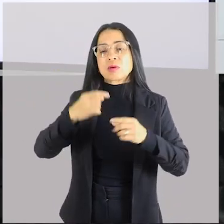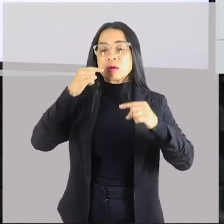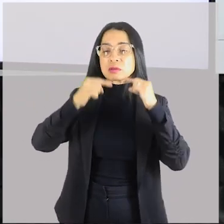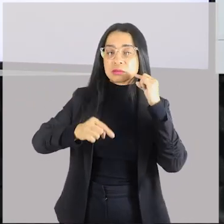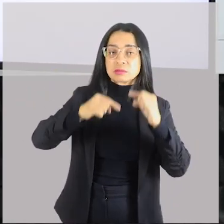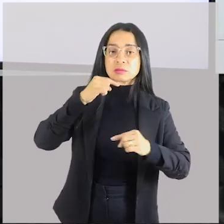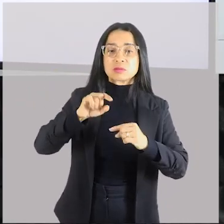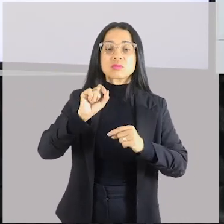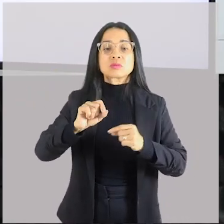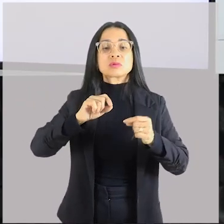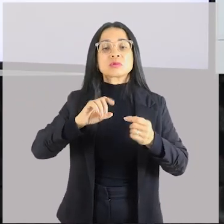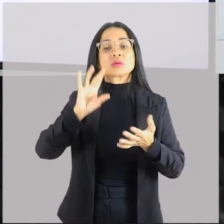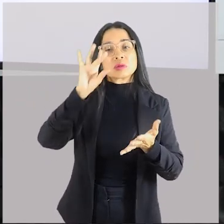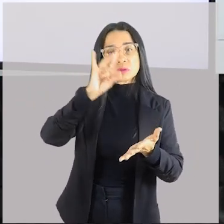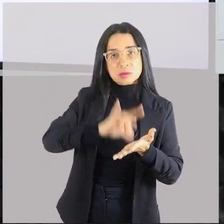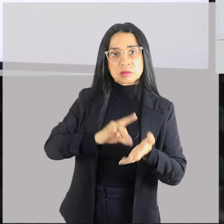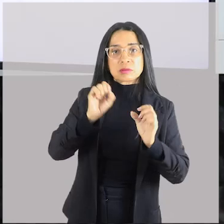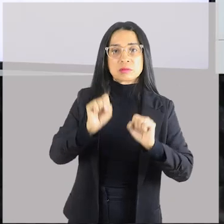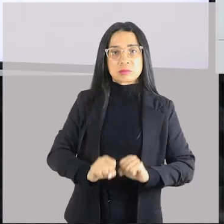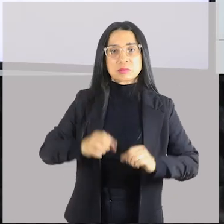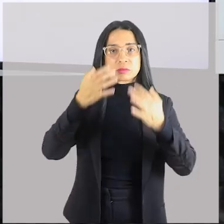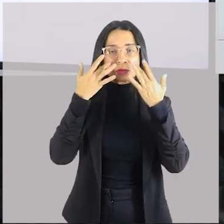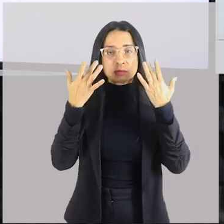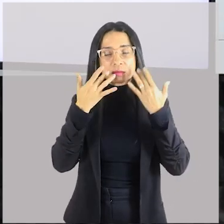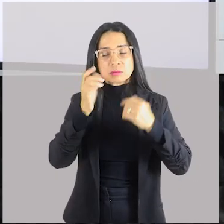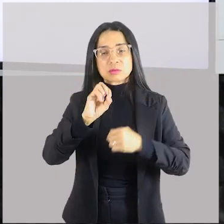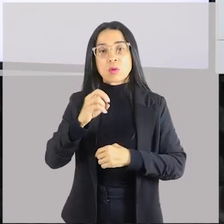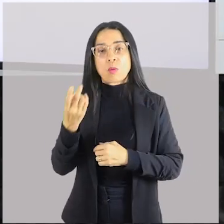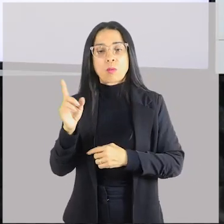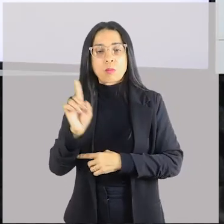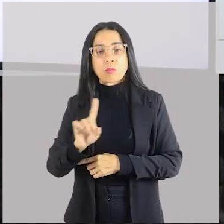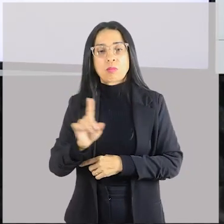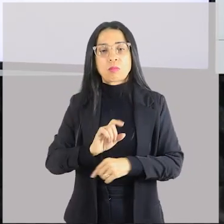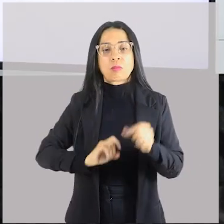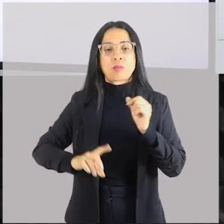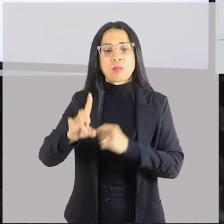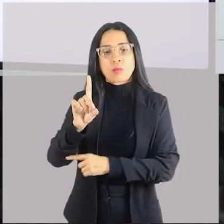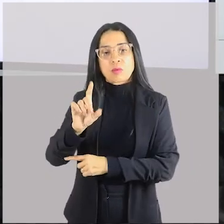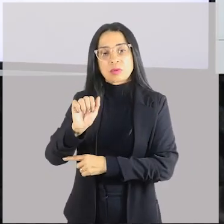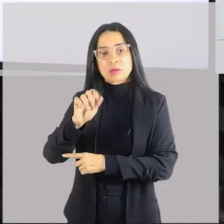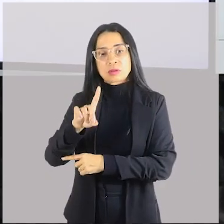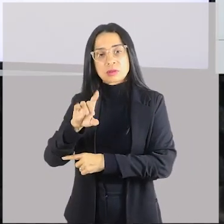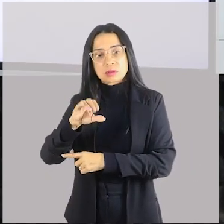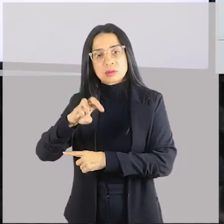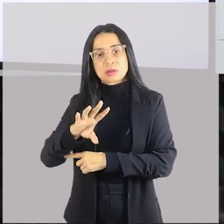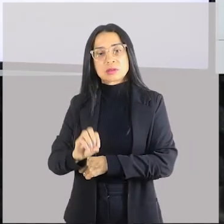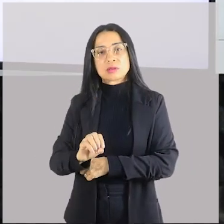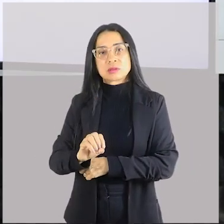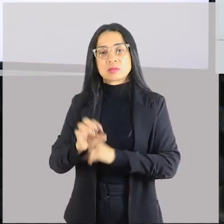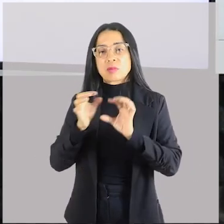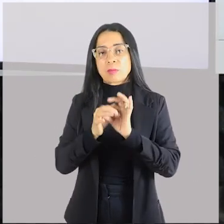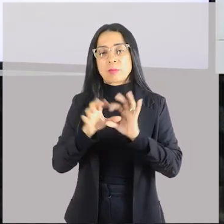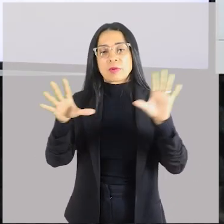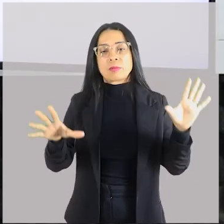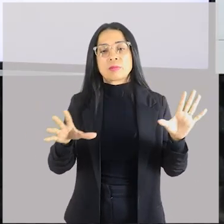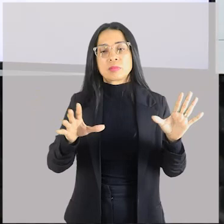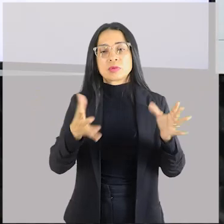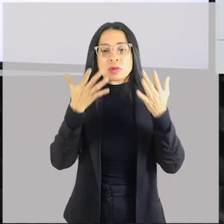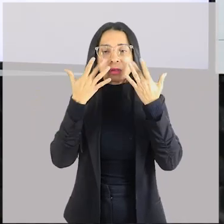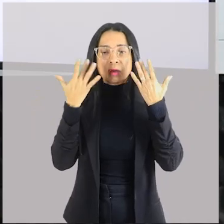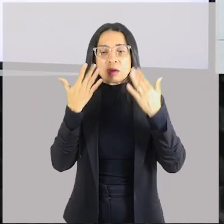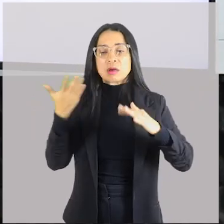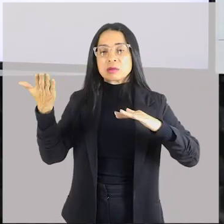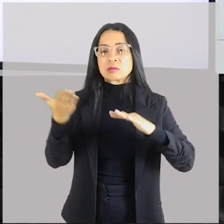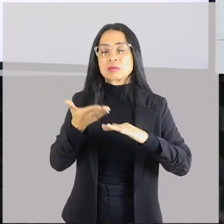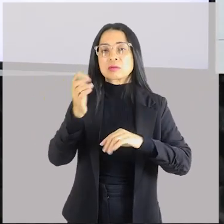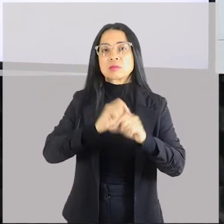arte ou não e olhem O dadaísmo ele vai permitir que a arte contemporânea se desenvolva no século